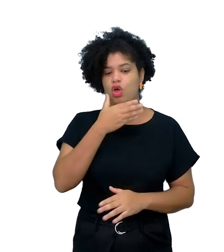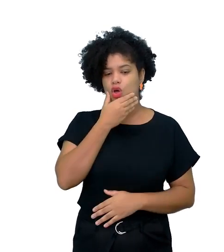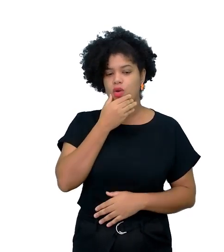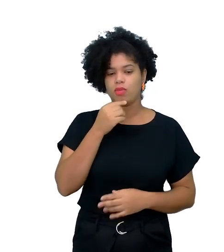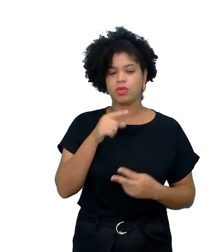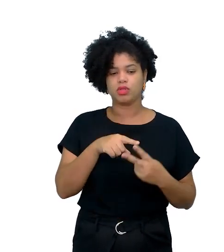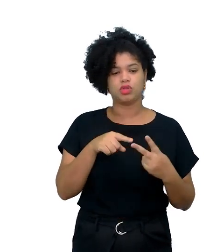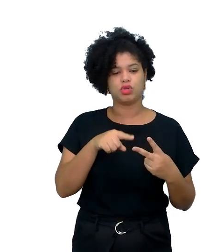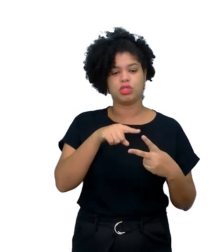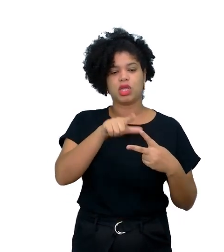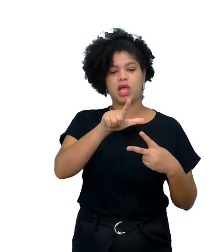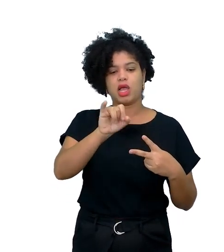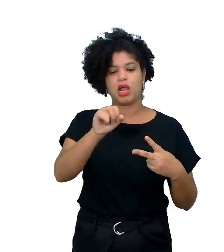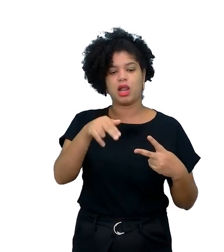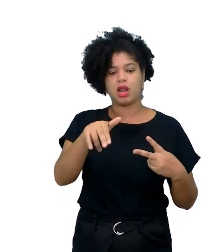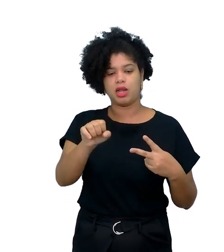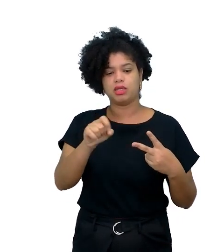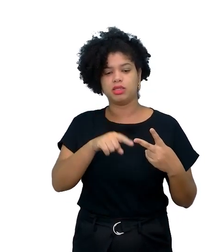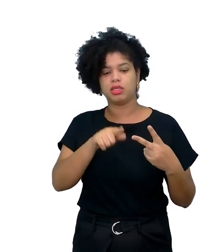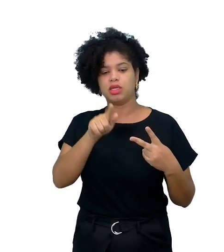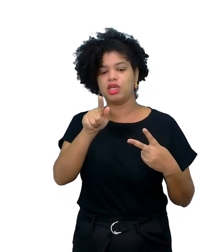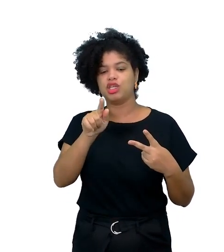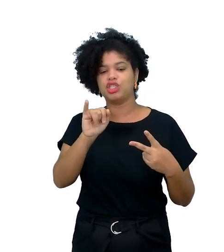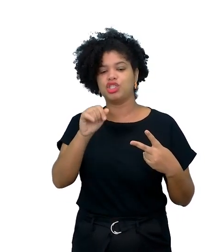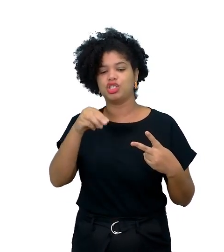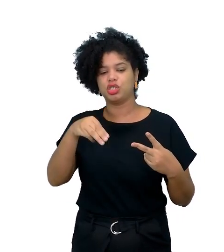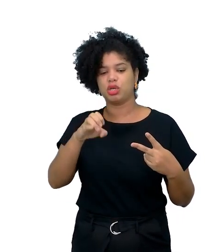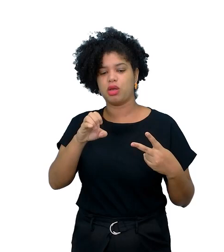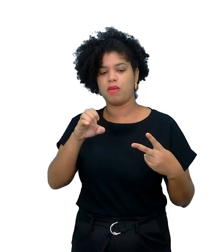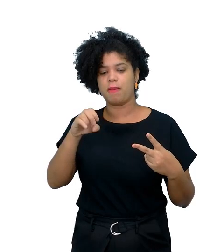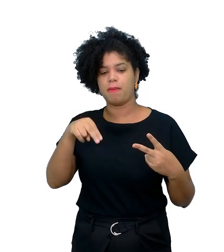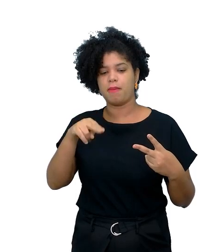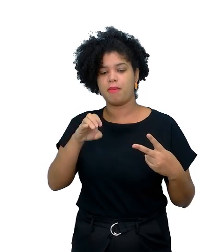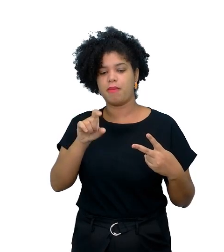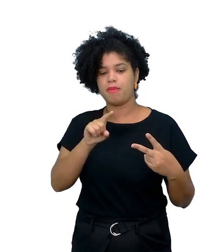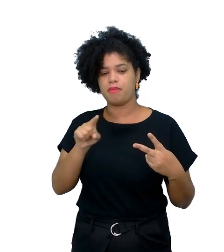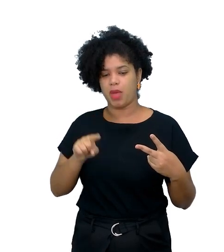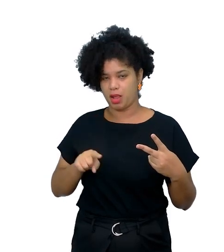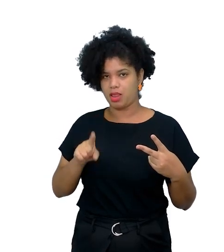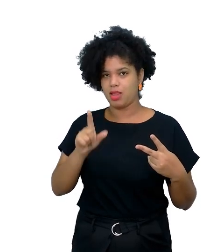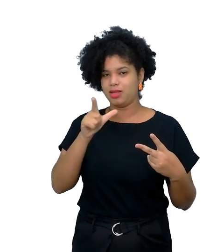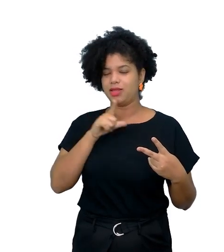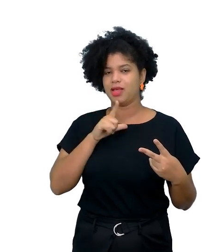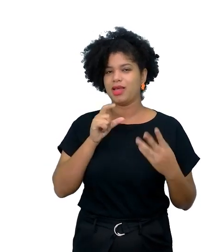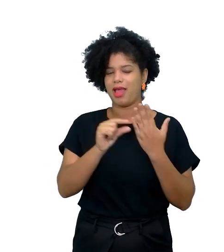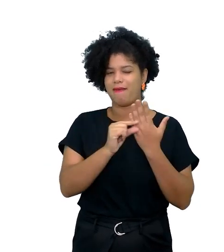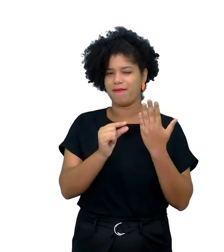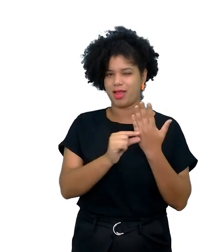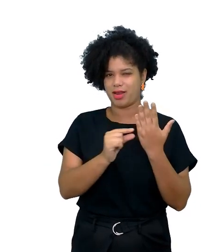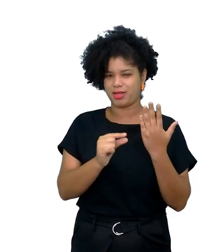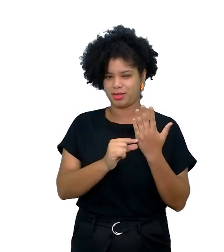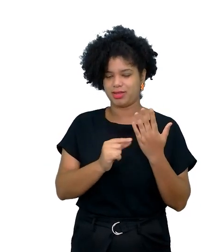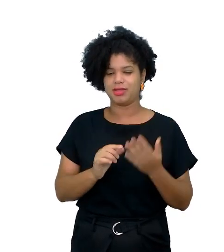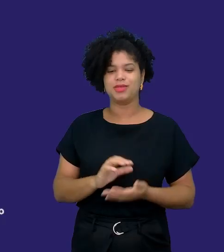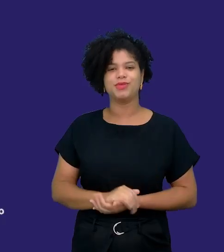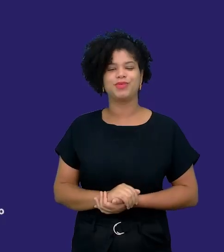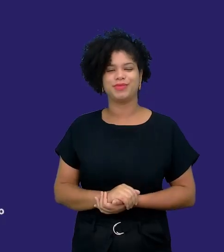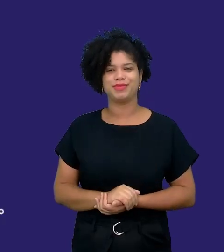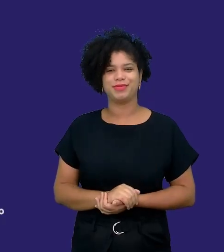Jimenez, conforme os nossos referenciais aí, com relação à pauta. Então, vamos